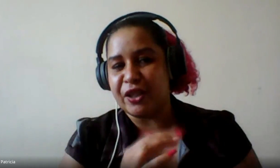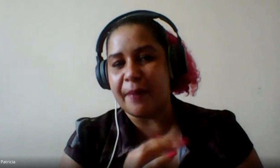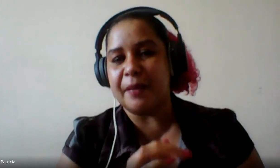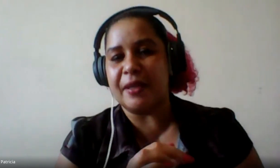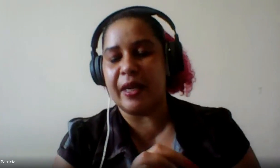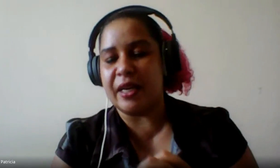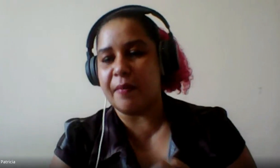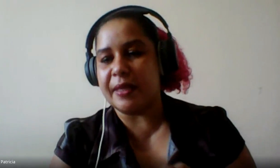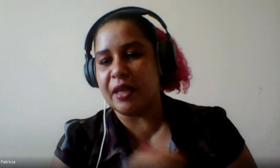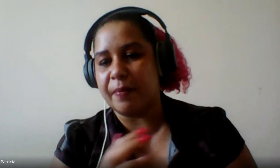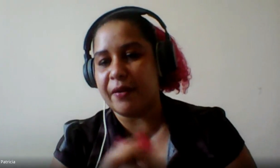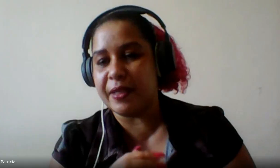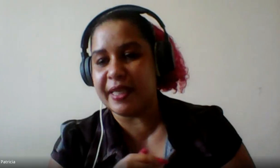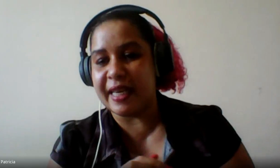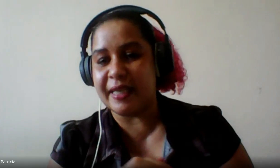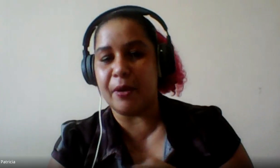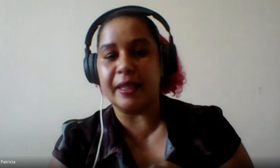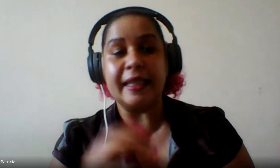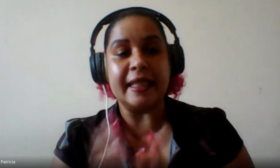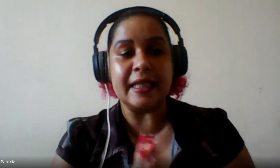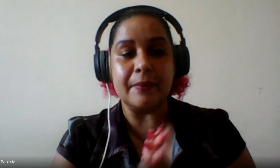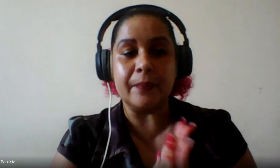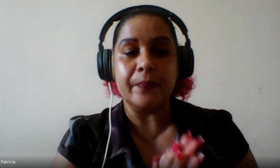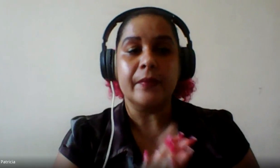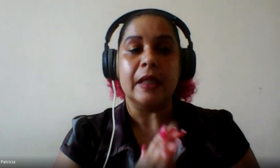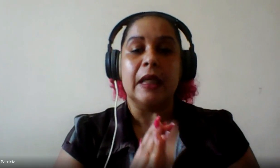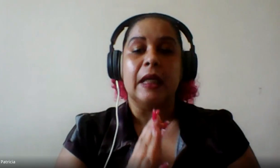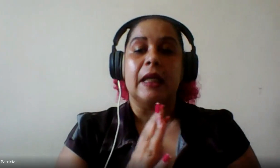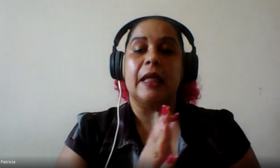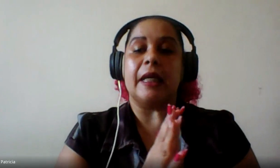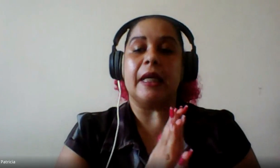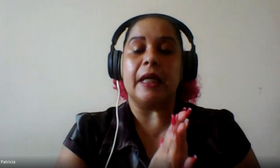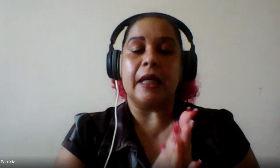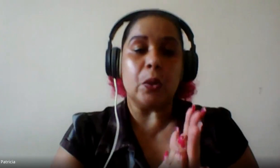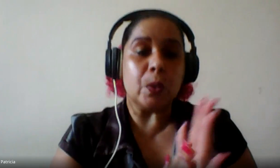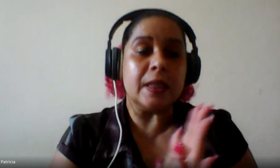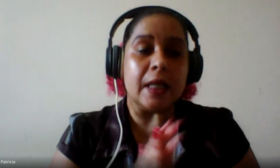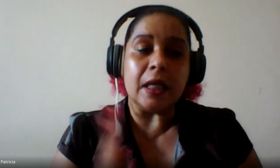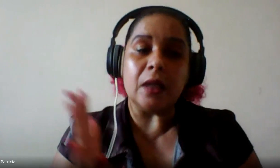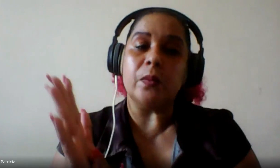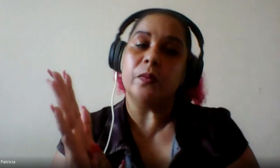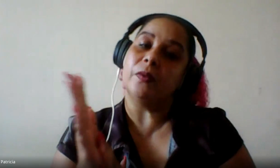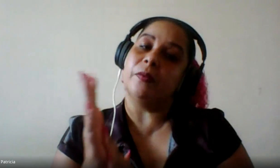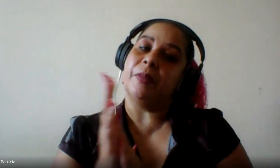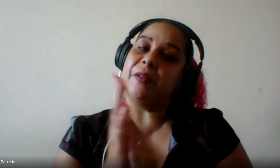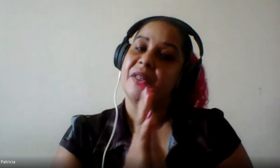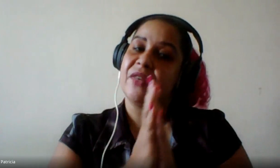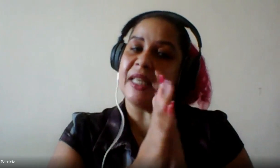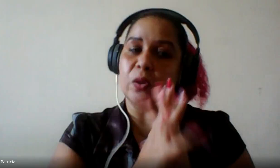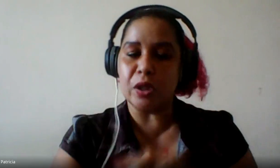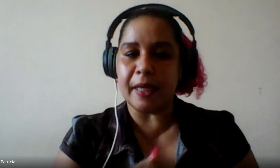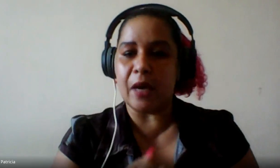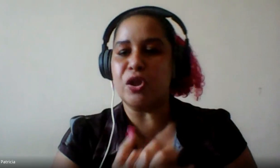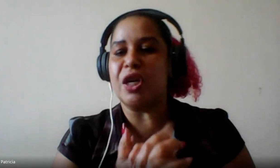aí esse fechamento, mas eu quero deixar uma mensagem para vocês, importantíssima, que inclusão, principalmente